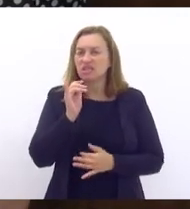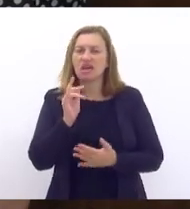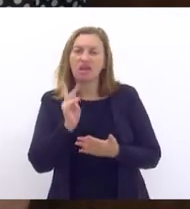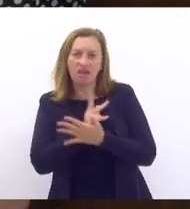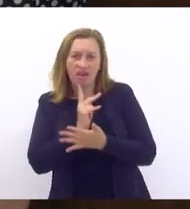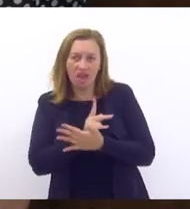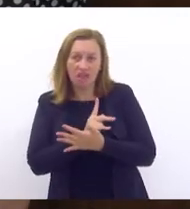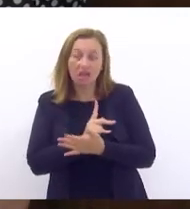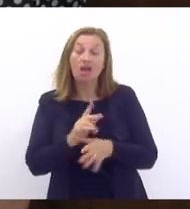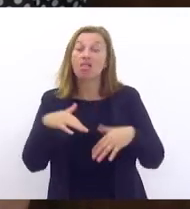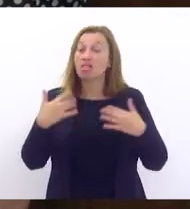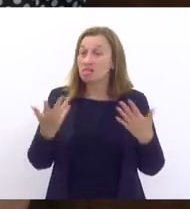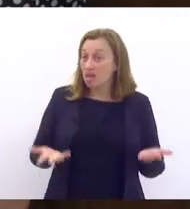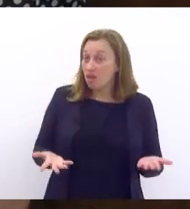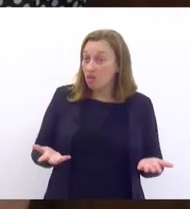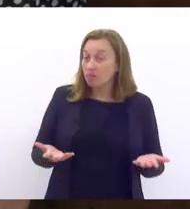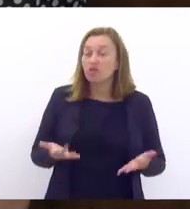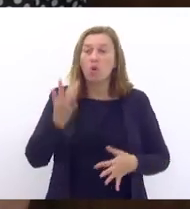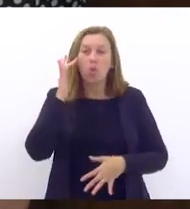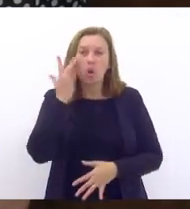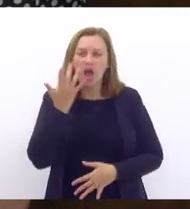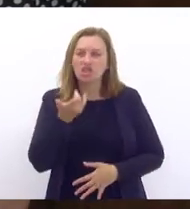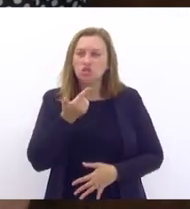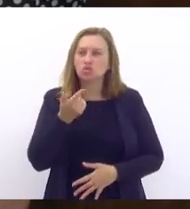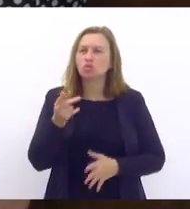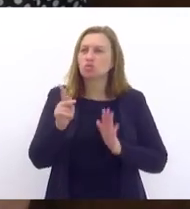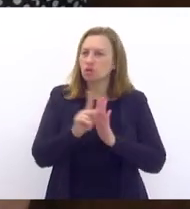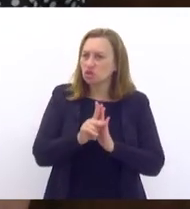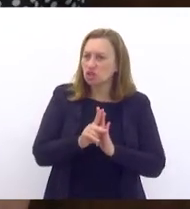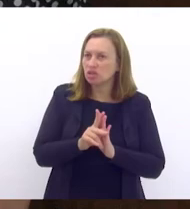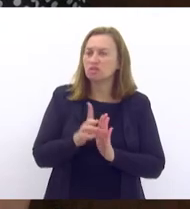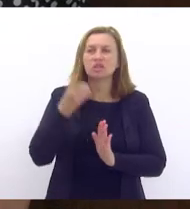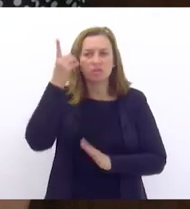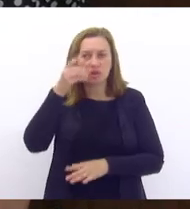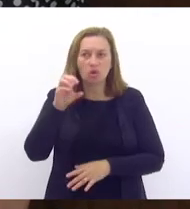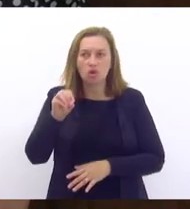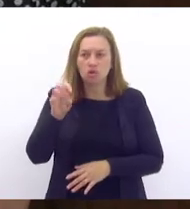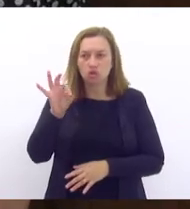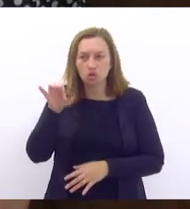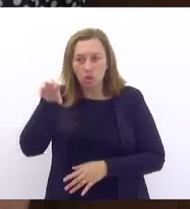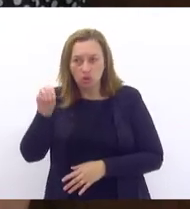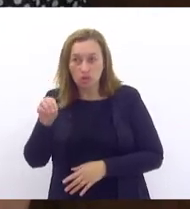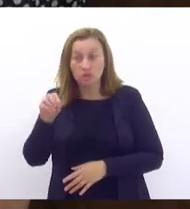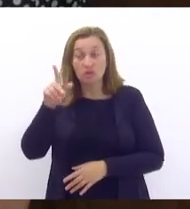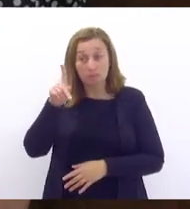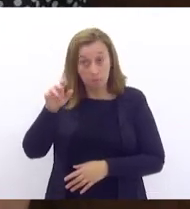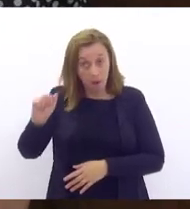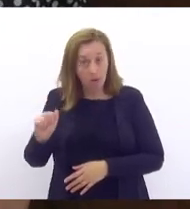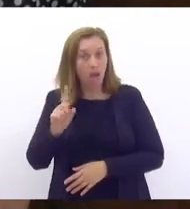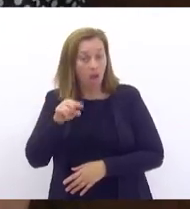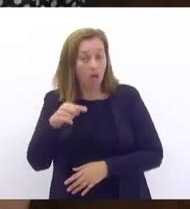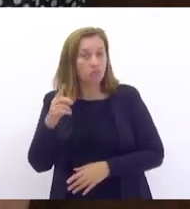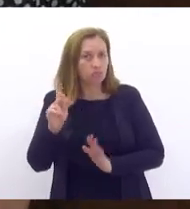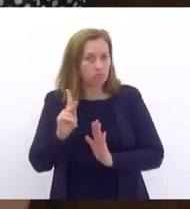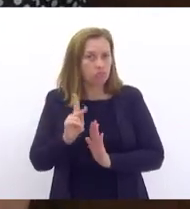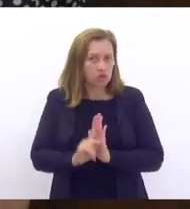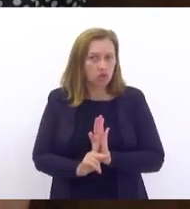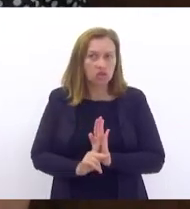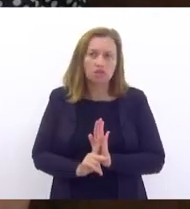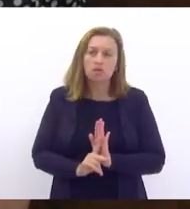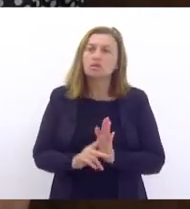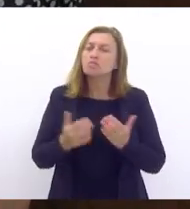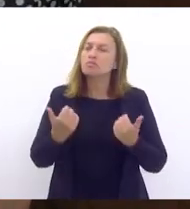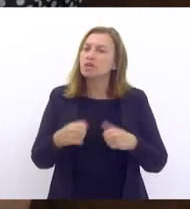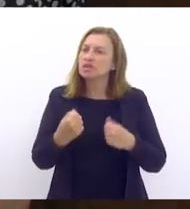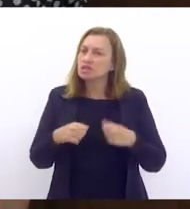inverídicas. Então, eu acho que o projeto do deputado Antônio de Paula é um projeto que